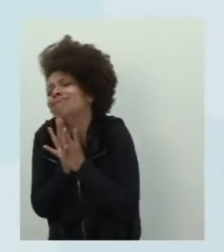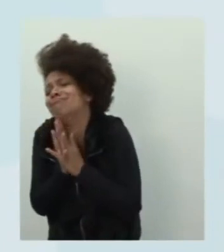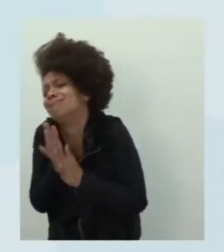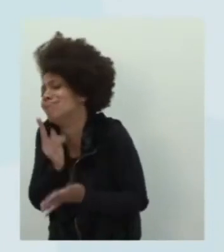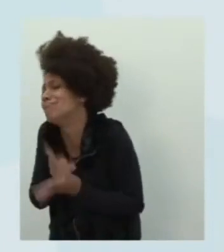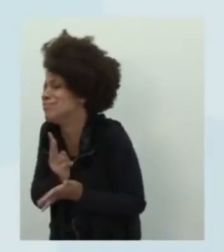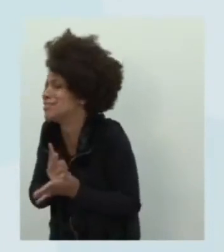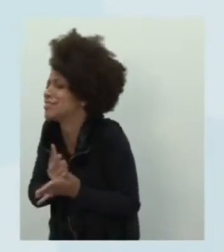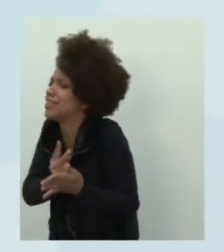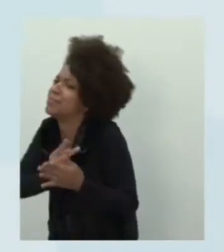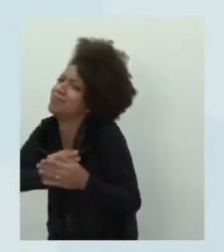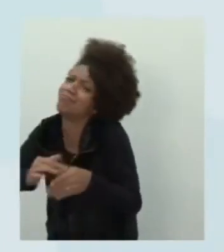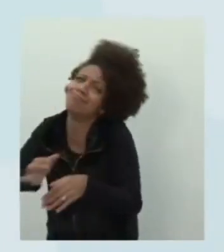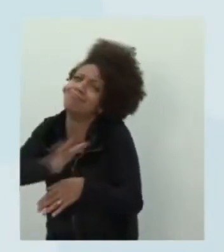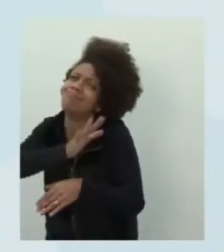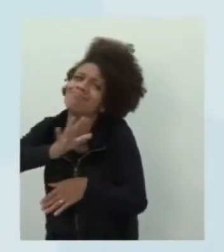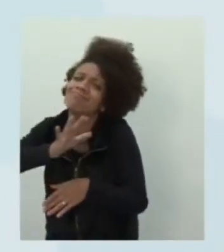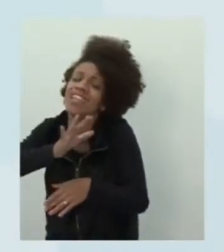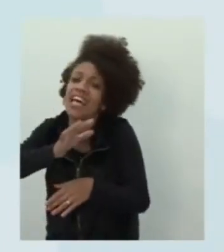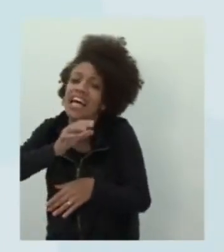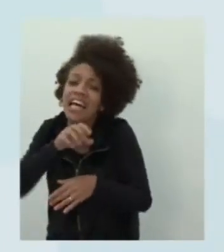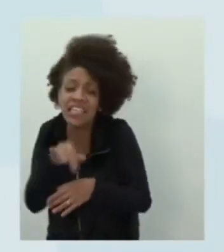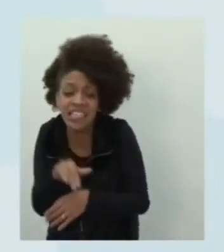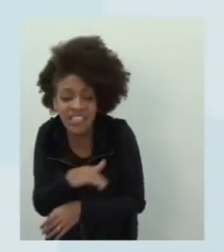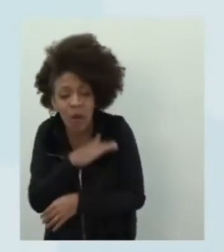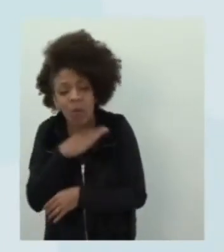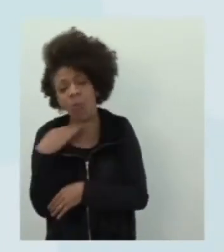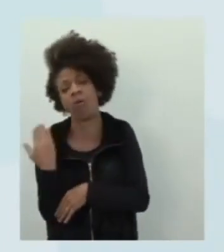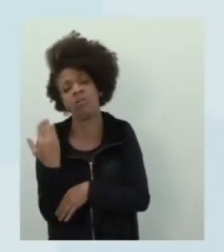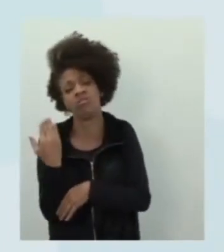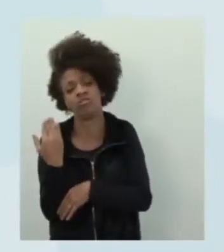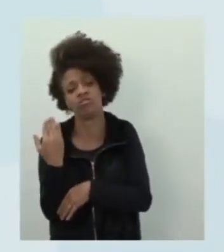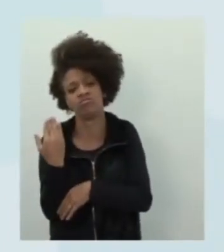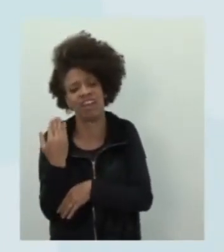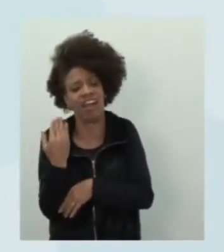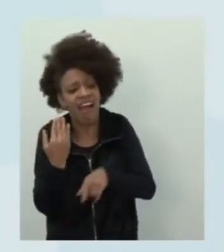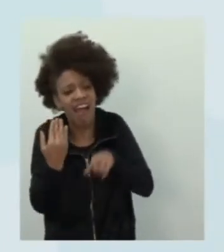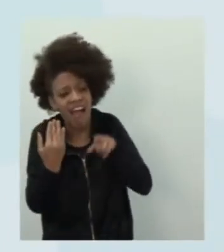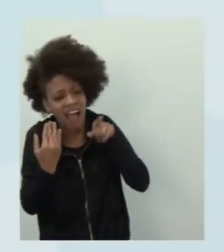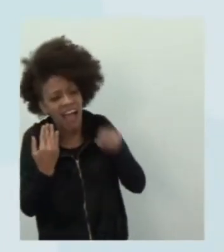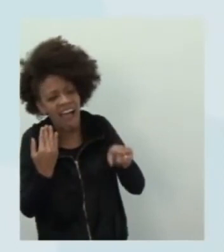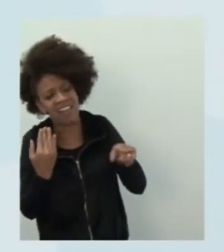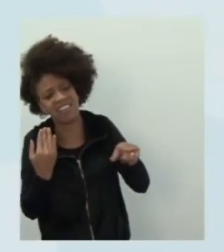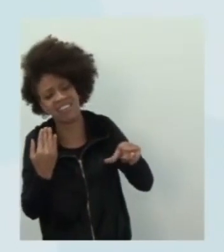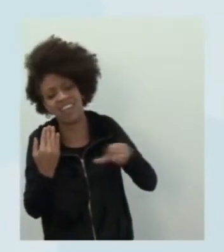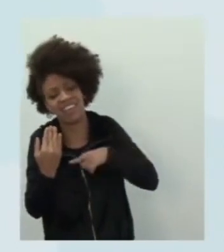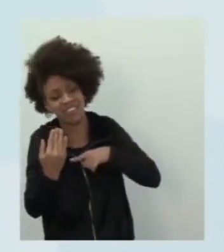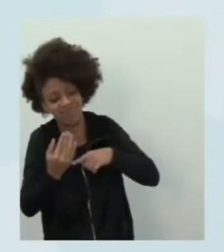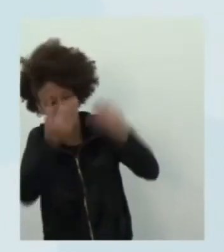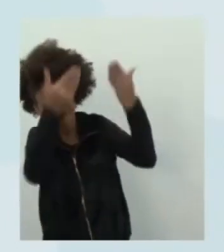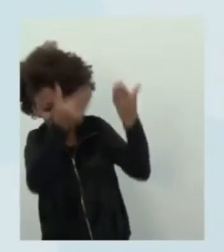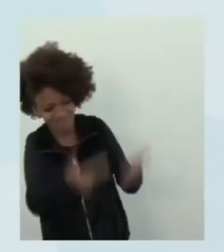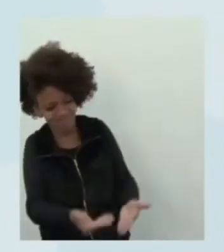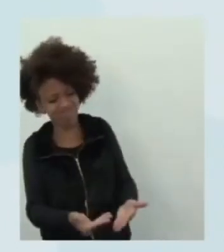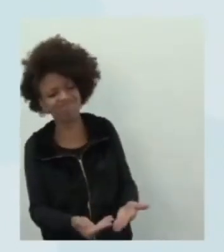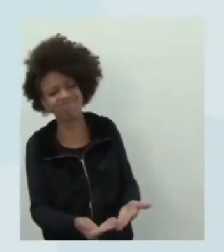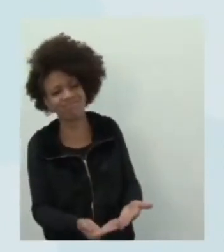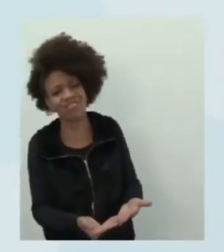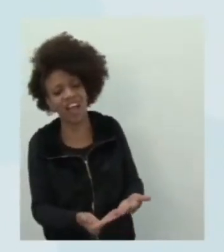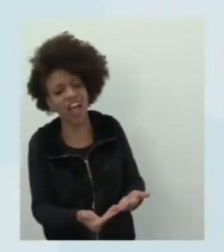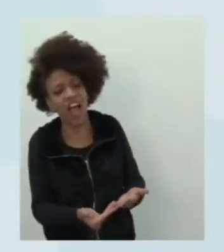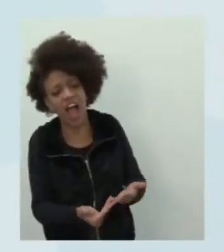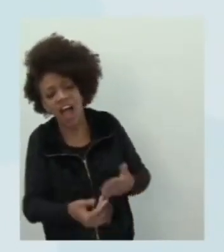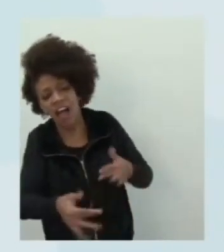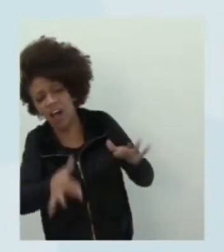mostrar-me a Deus, se não dá-me a morte. Essa que vos fizestes melhor parecer, de quantas sei, a